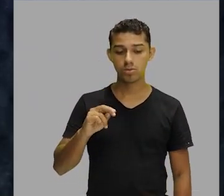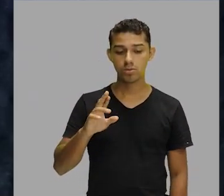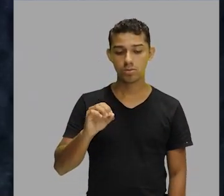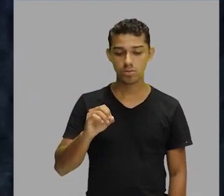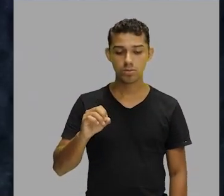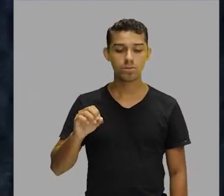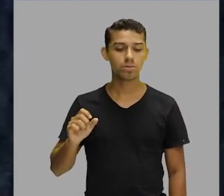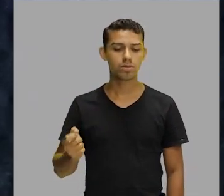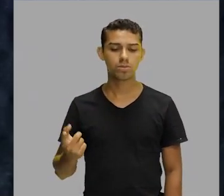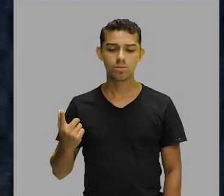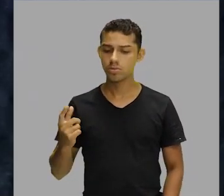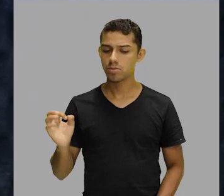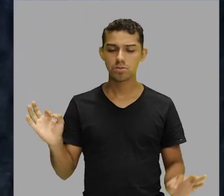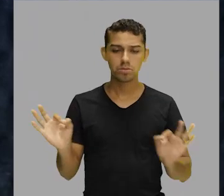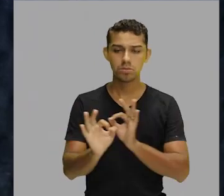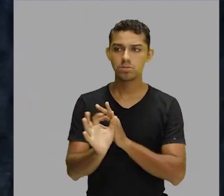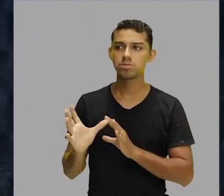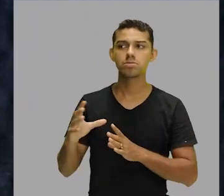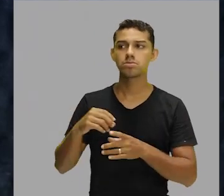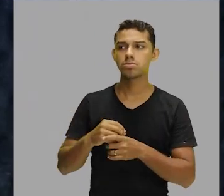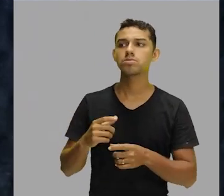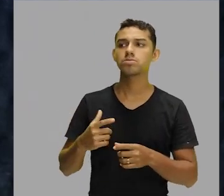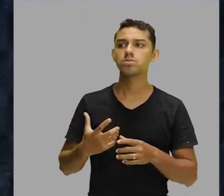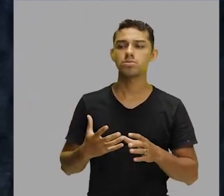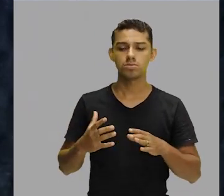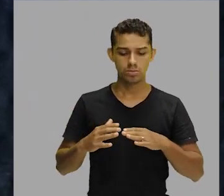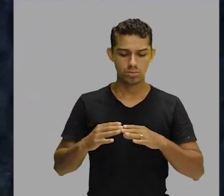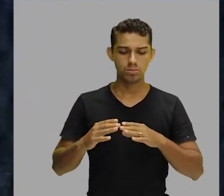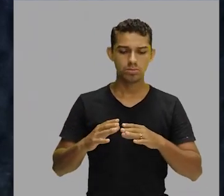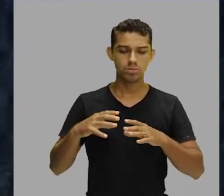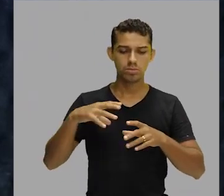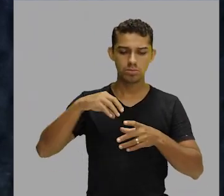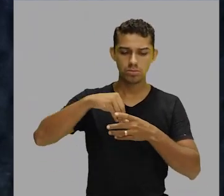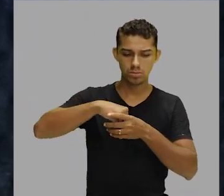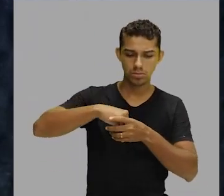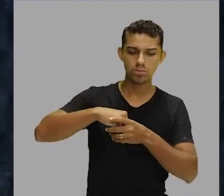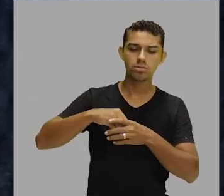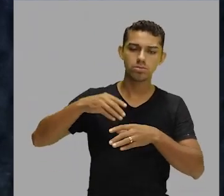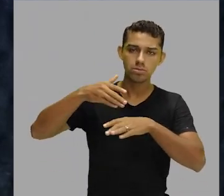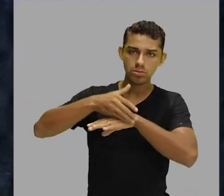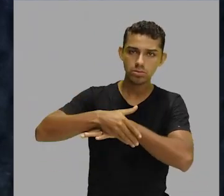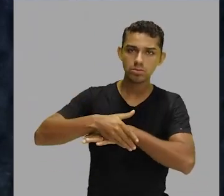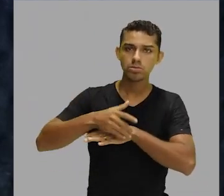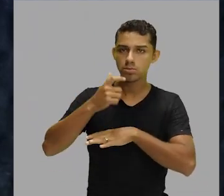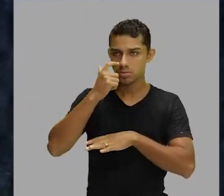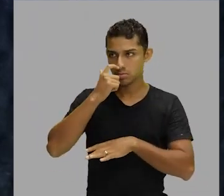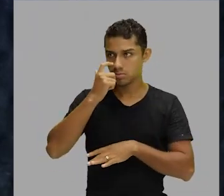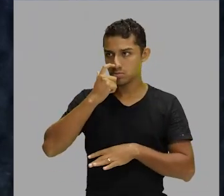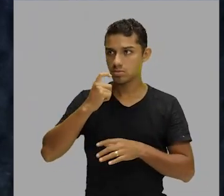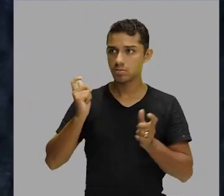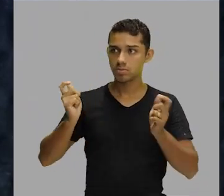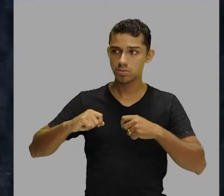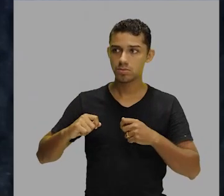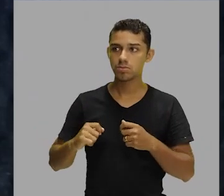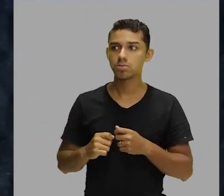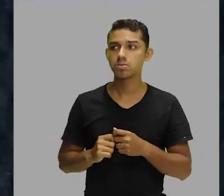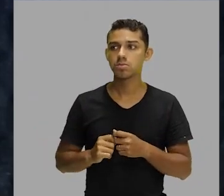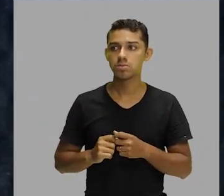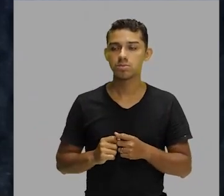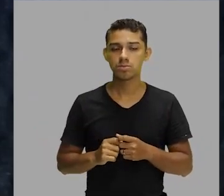esse vírus ele consegue fundir a sua membrana externa, aqui, ó, o seu envelope viral,